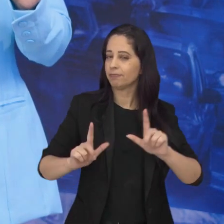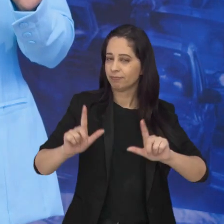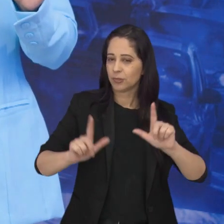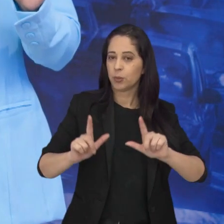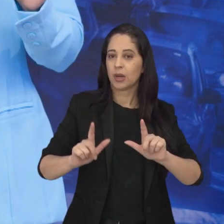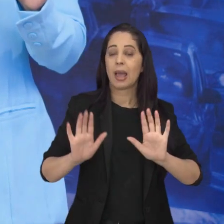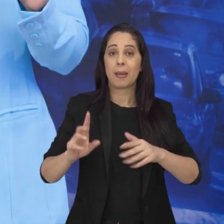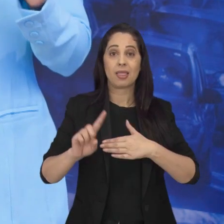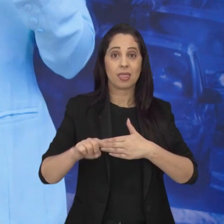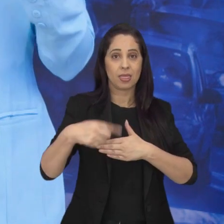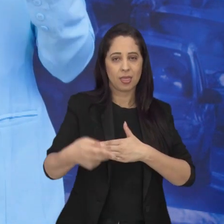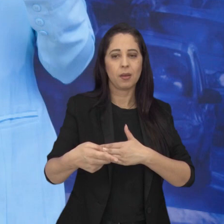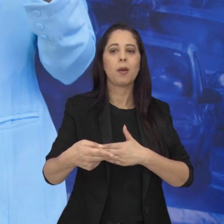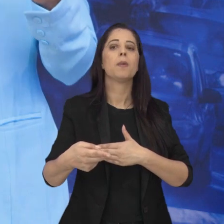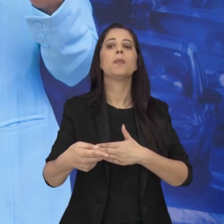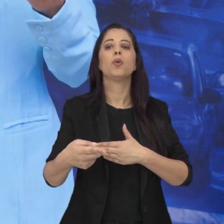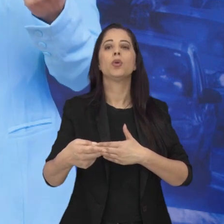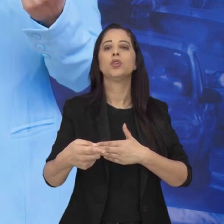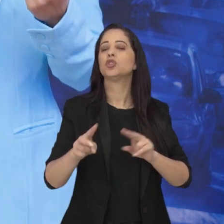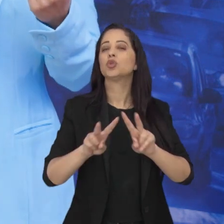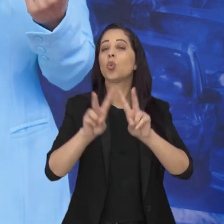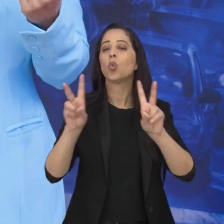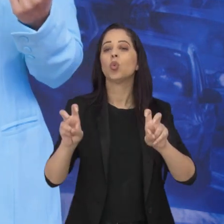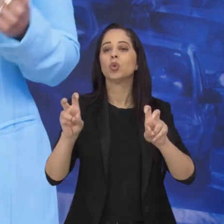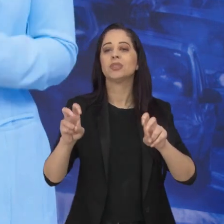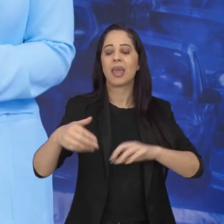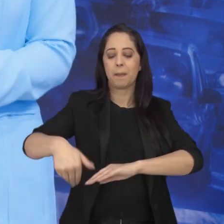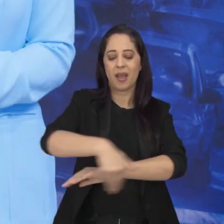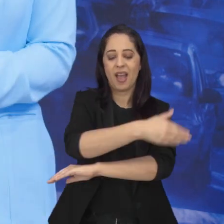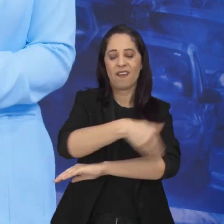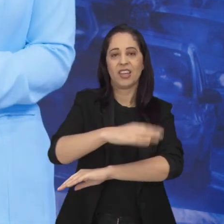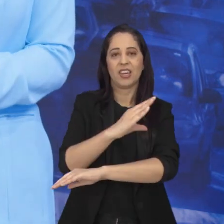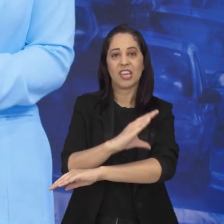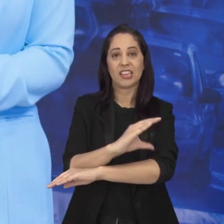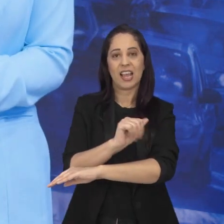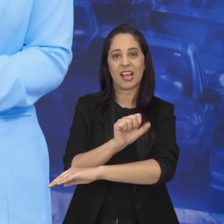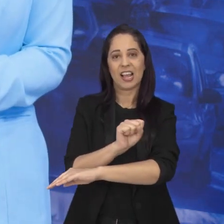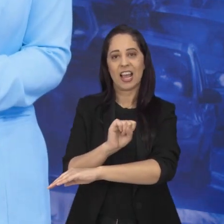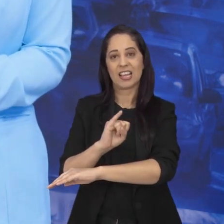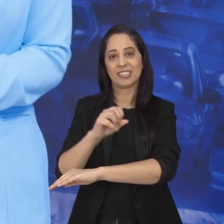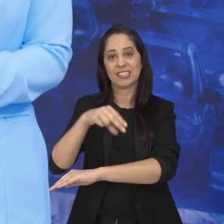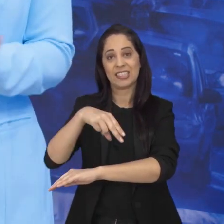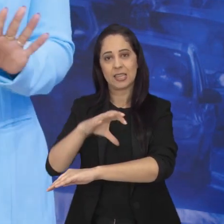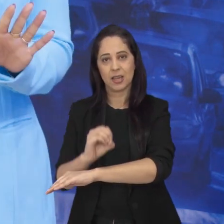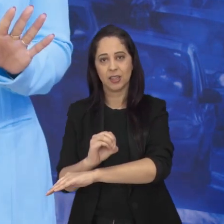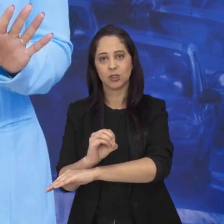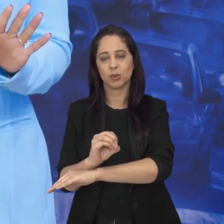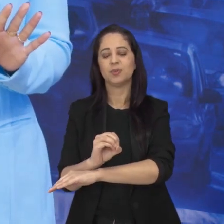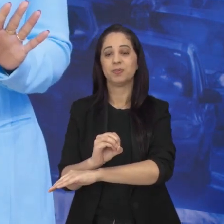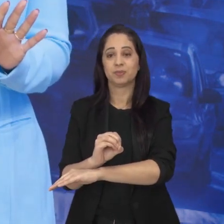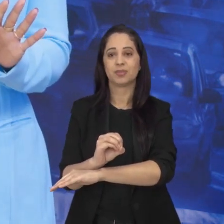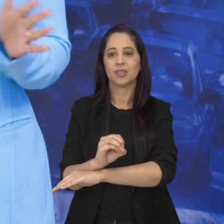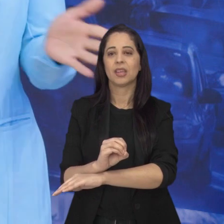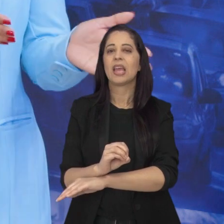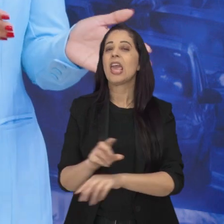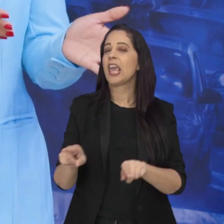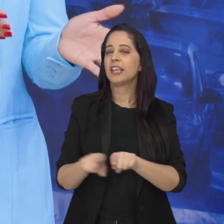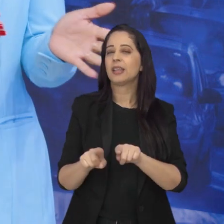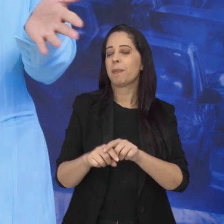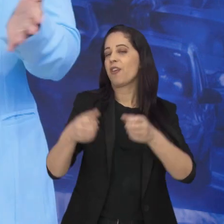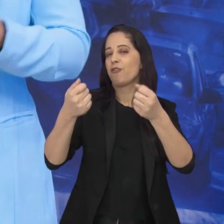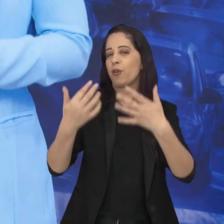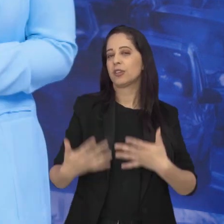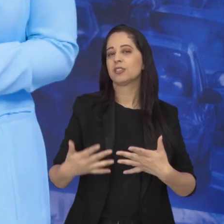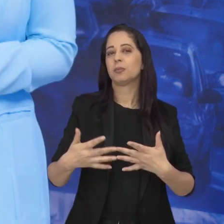no Ação Parlamentar e no próximo bloco vamos falar sobre a Avenida Cassiano Ricardo, mais precisamente sobre o